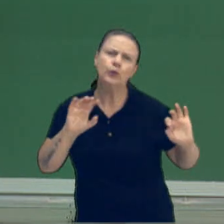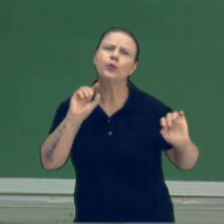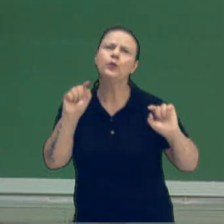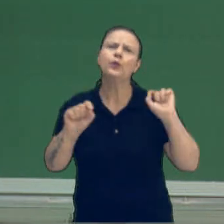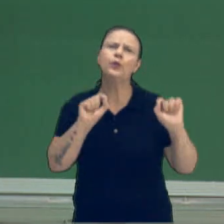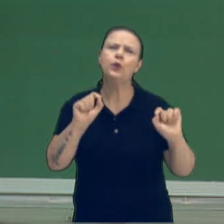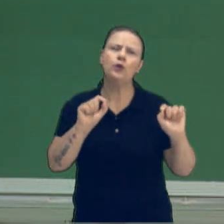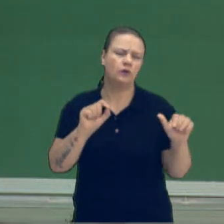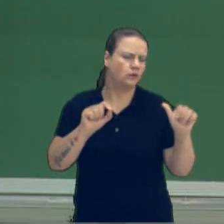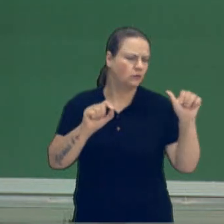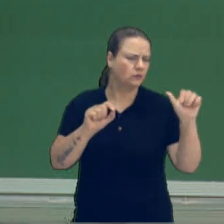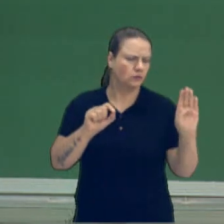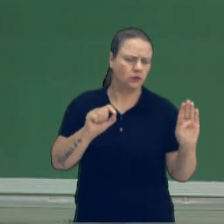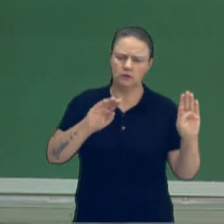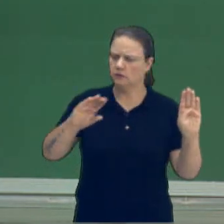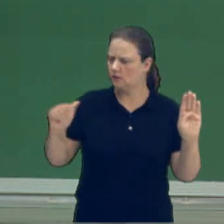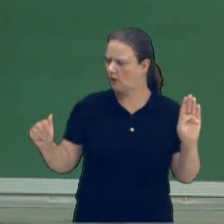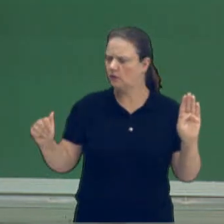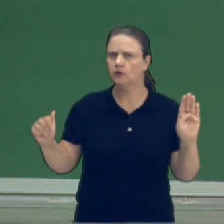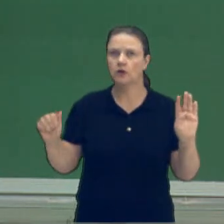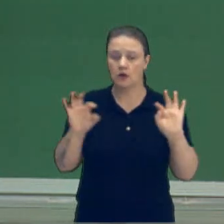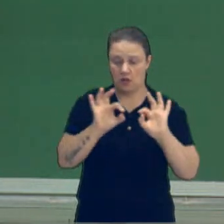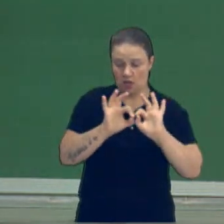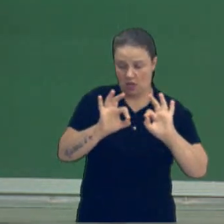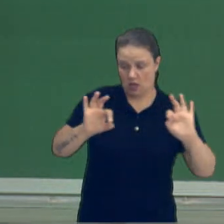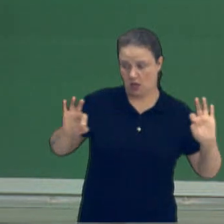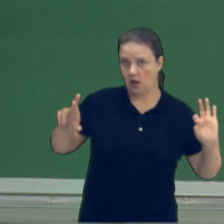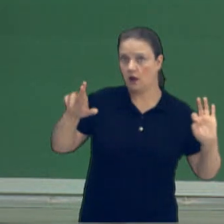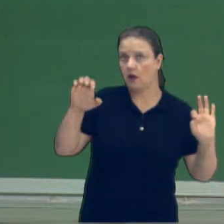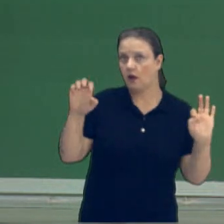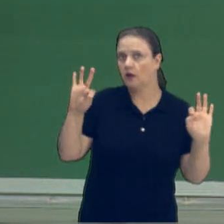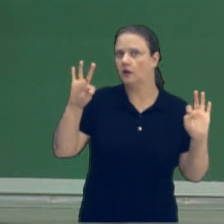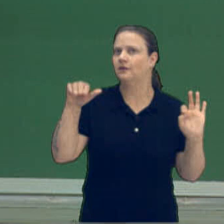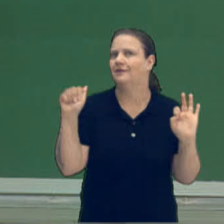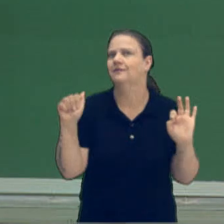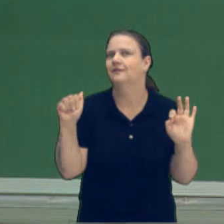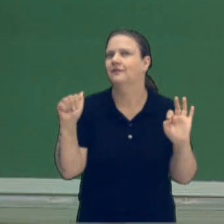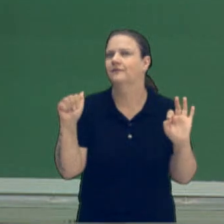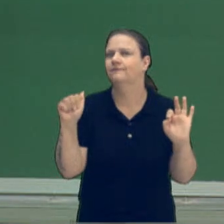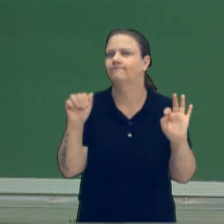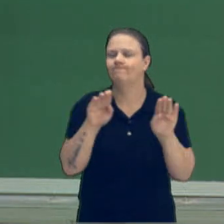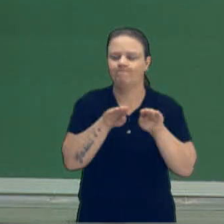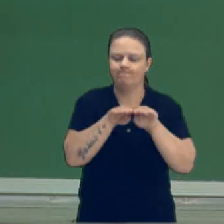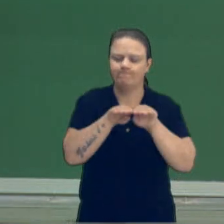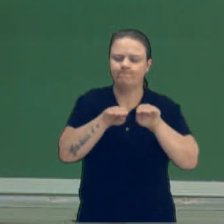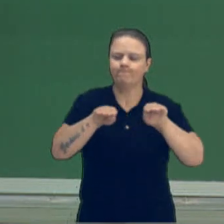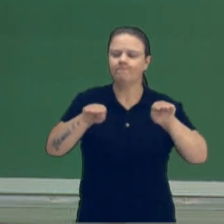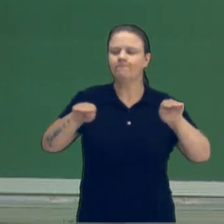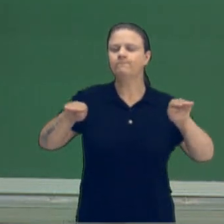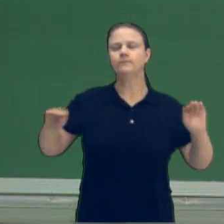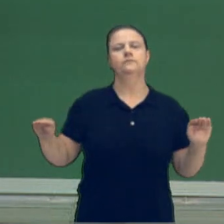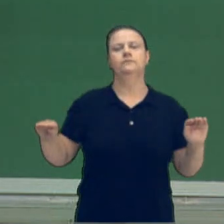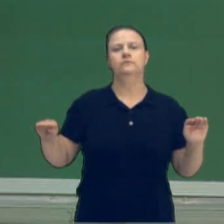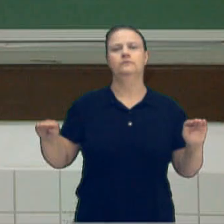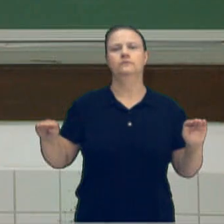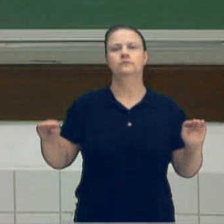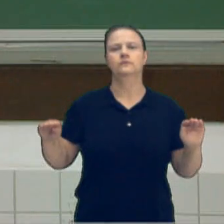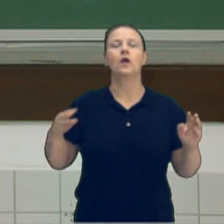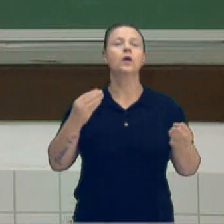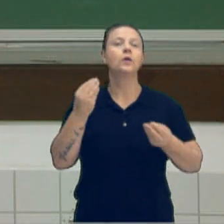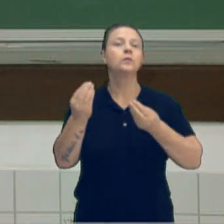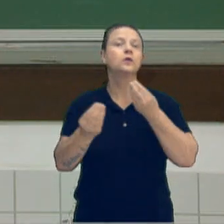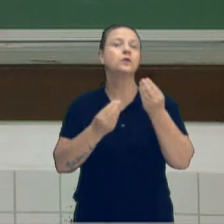gente tem que percorrer é uma linha reta. Porém, como que a gente vai traçar uma linha reta aqui se eu tenho que passar pela